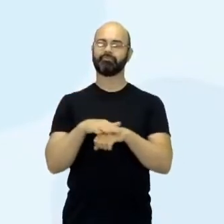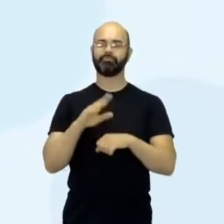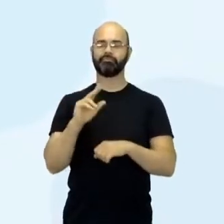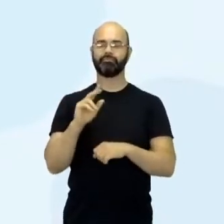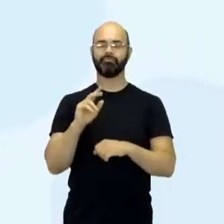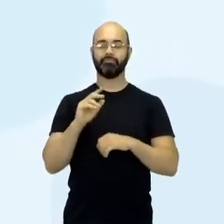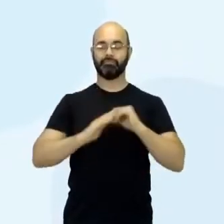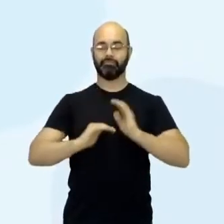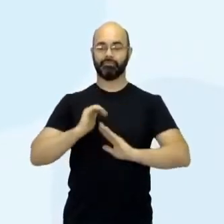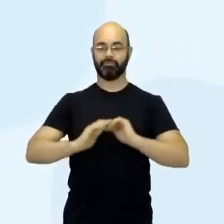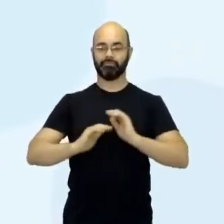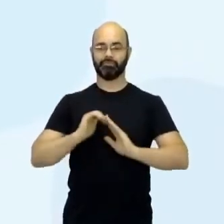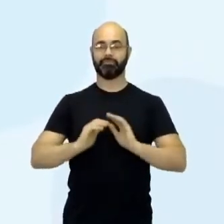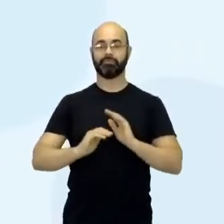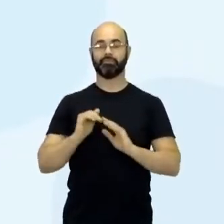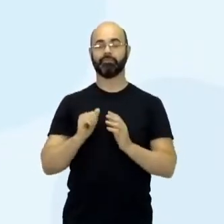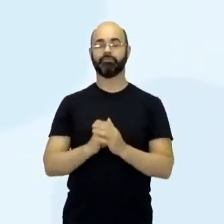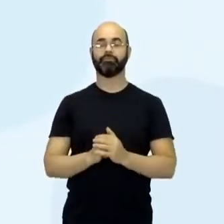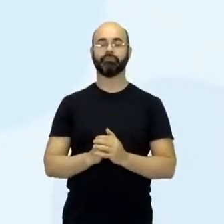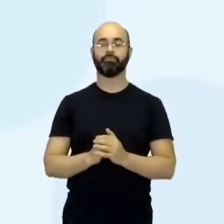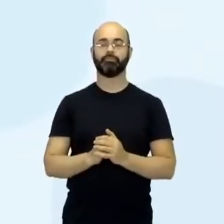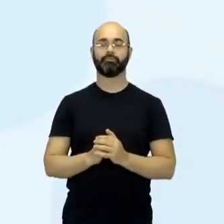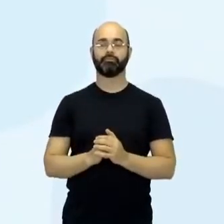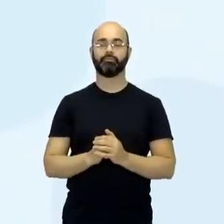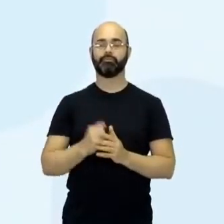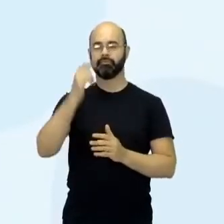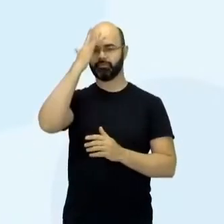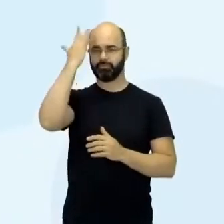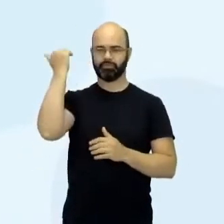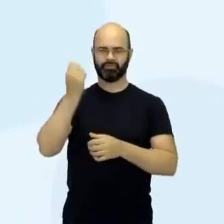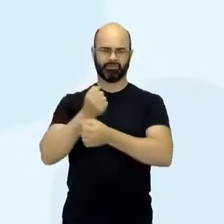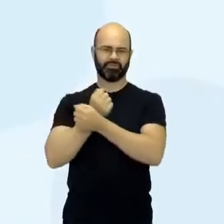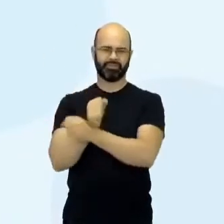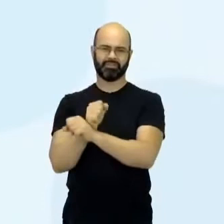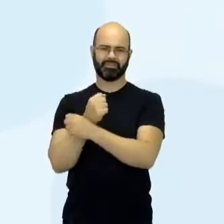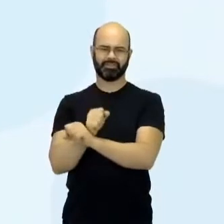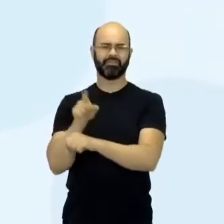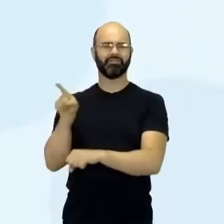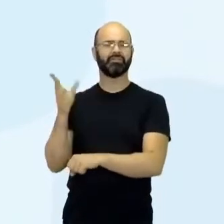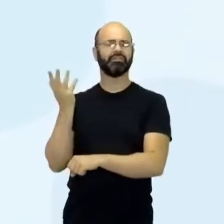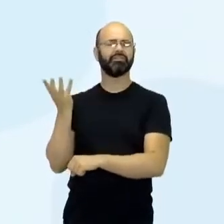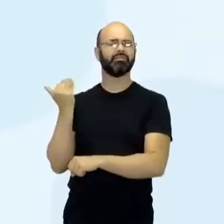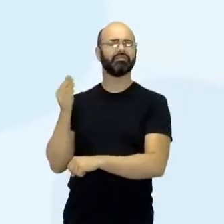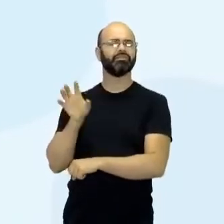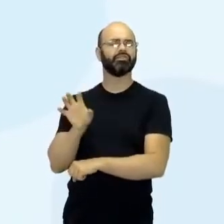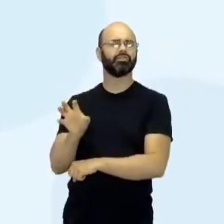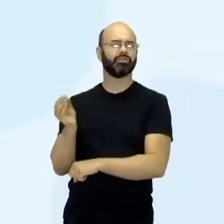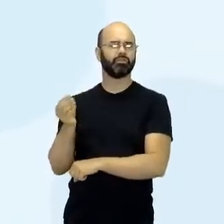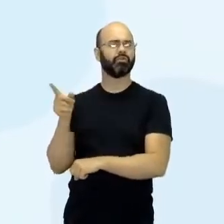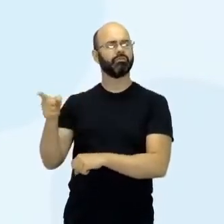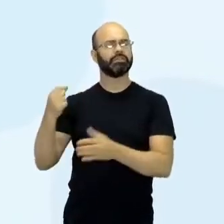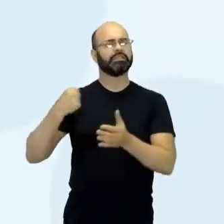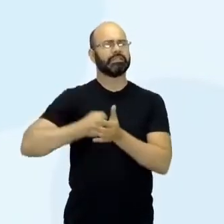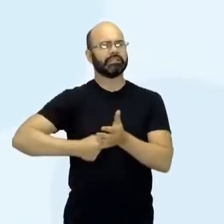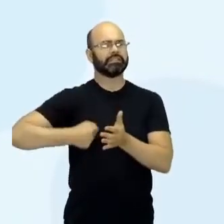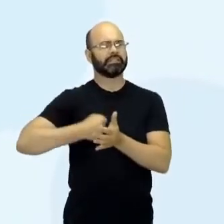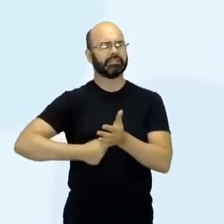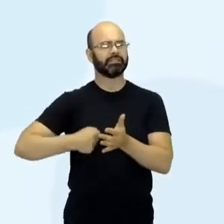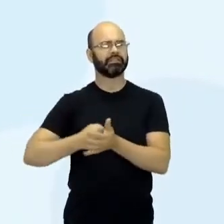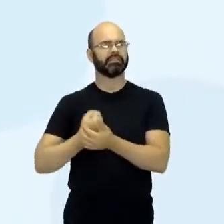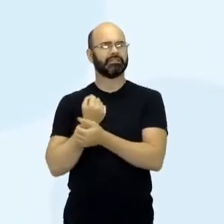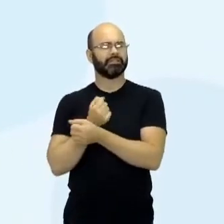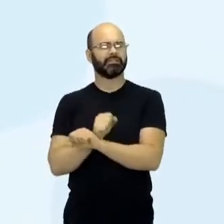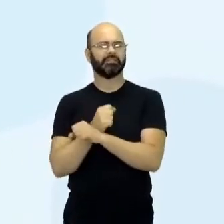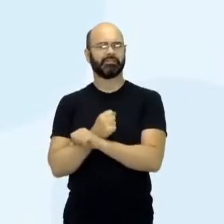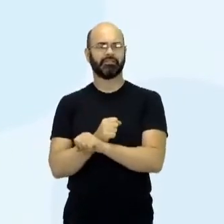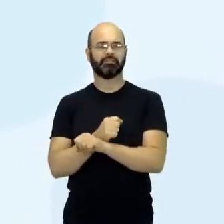habilidade. Analisar as condições das pessoas escravizadas, identificar as formas de resistência à escravidão